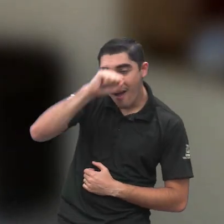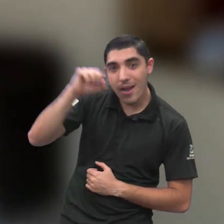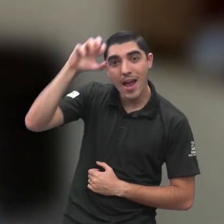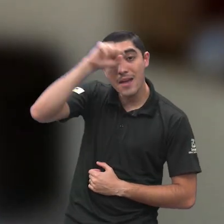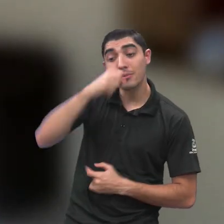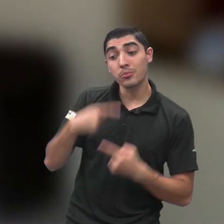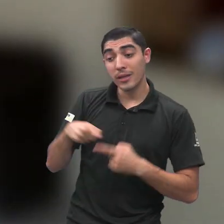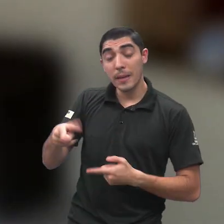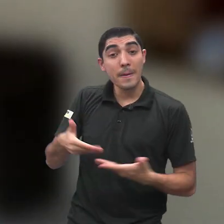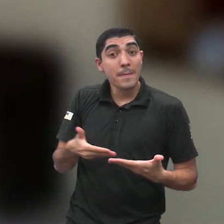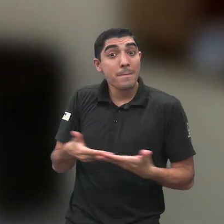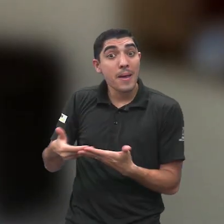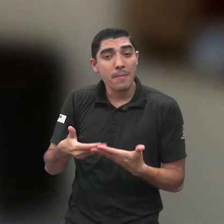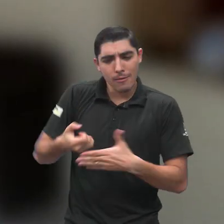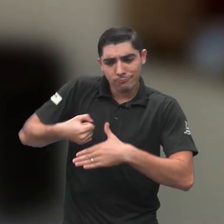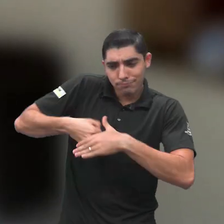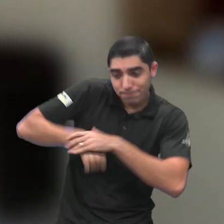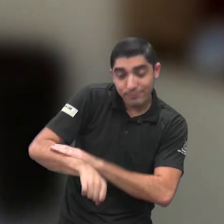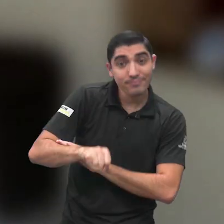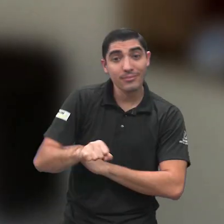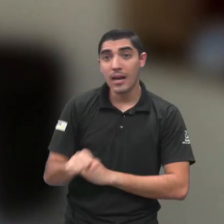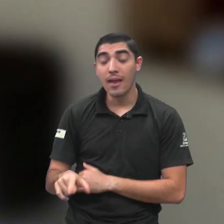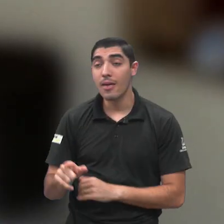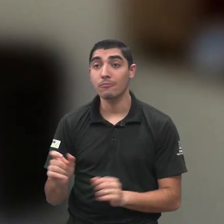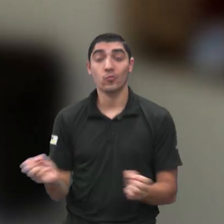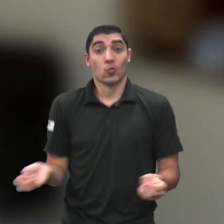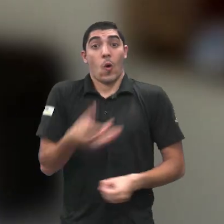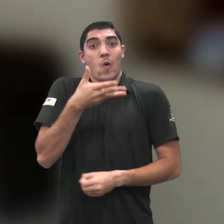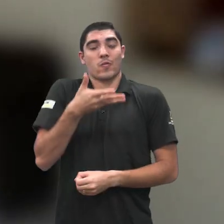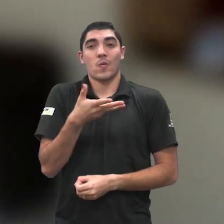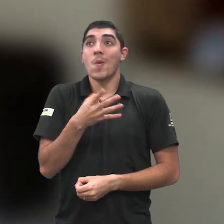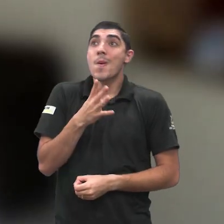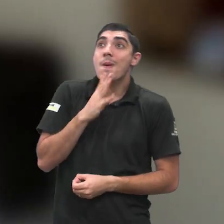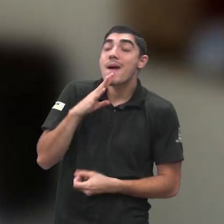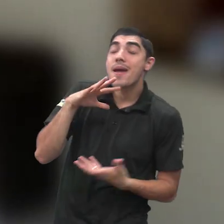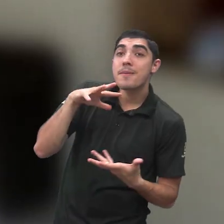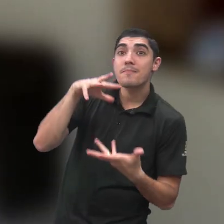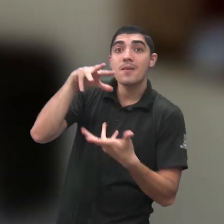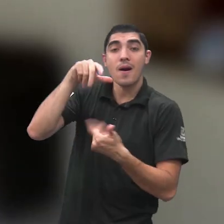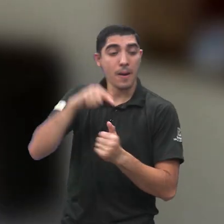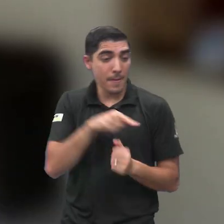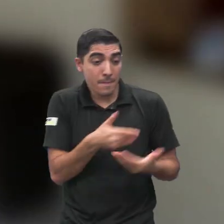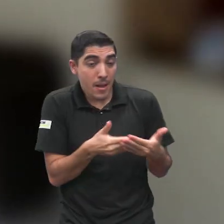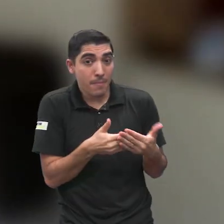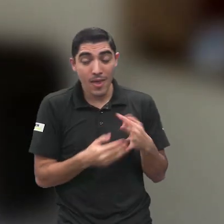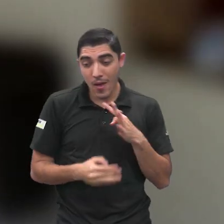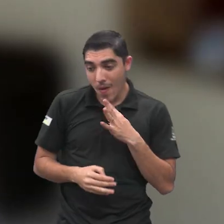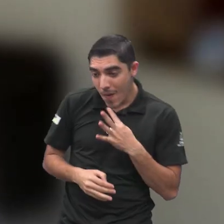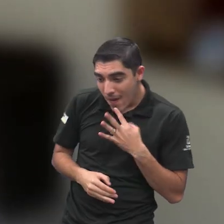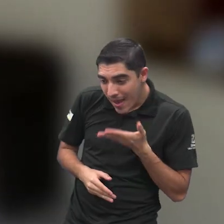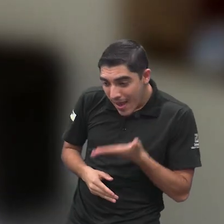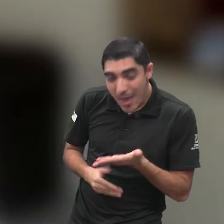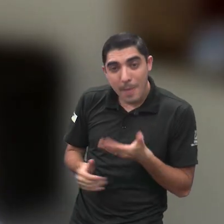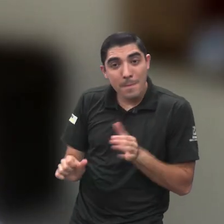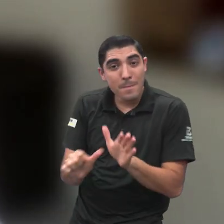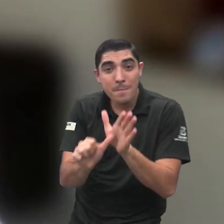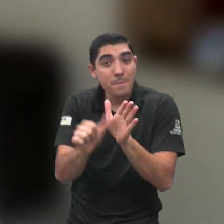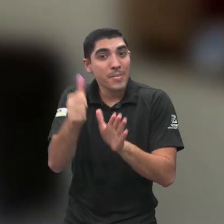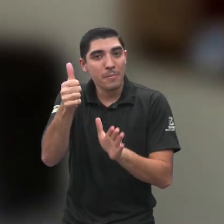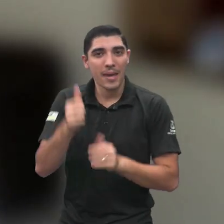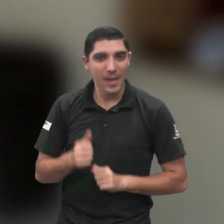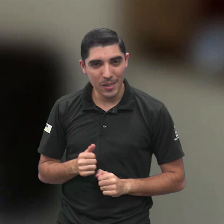de sair, acabou de conhecer o mundo e os pais acabaram de conhecer aquele bebê. Então, os primeiros